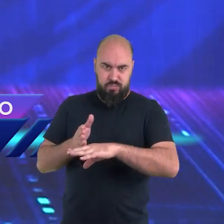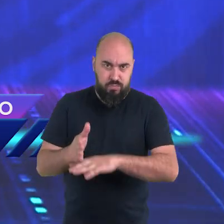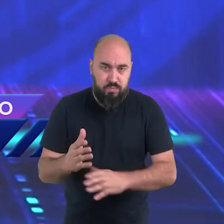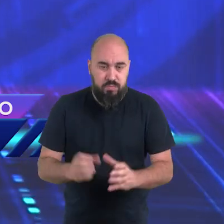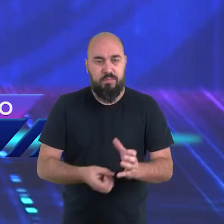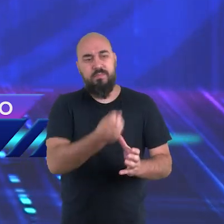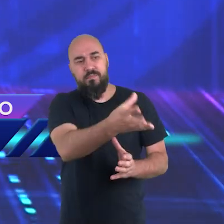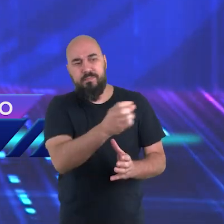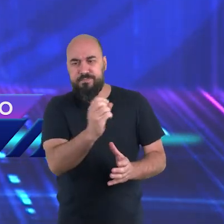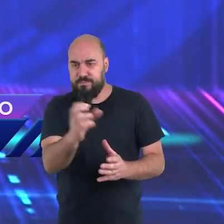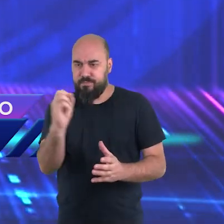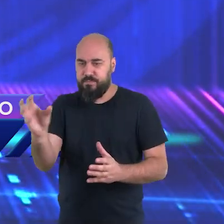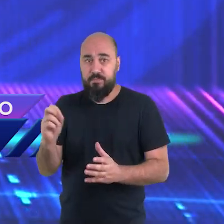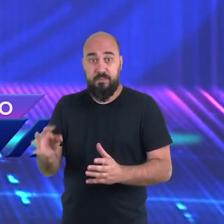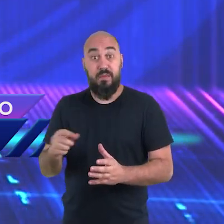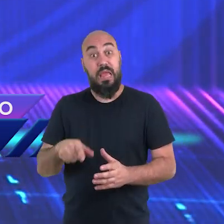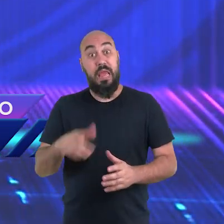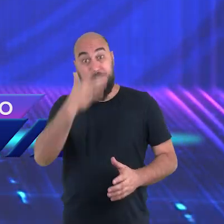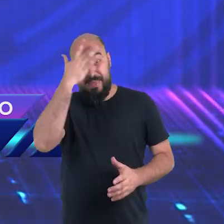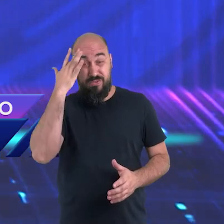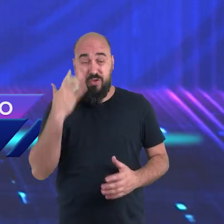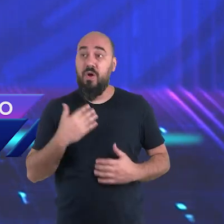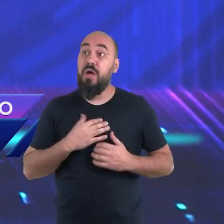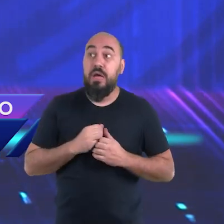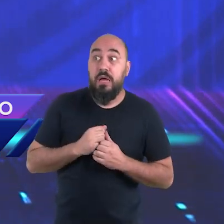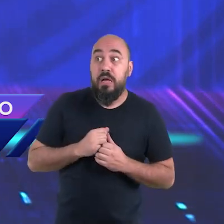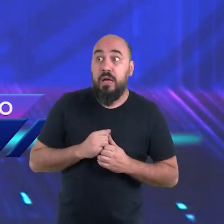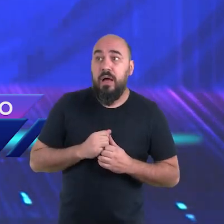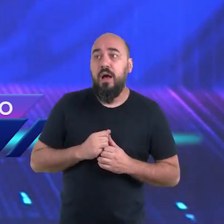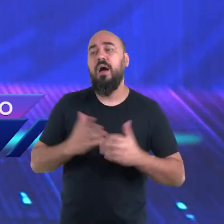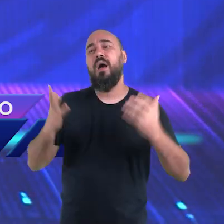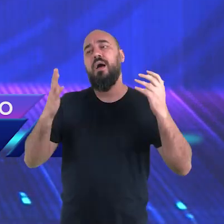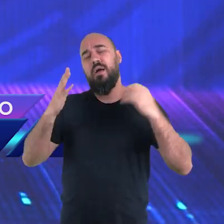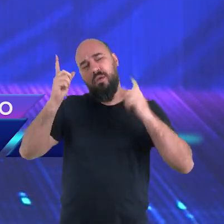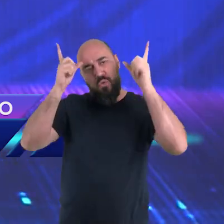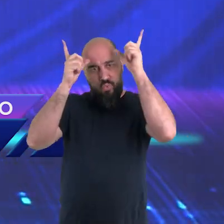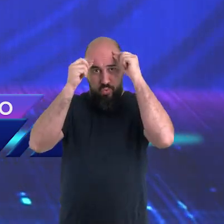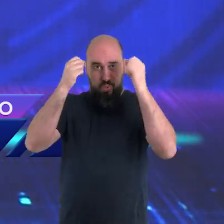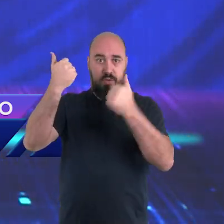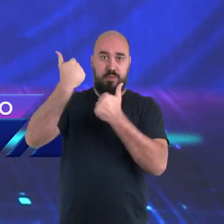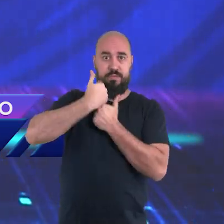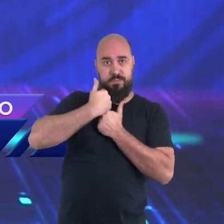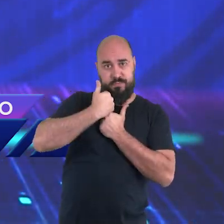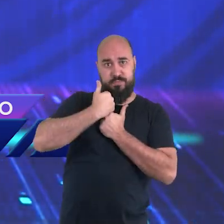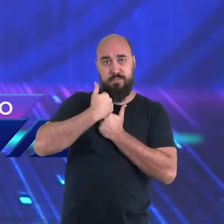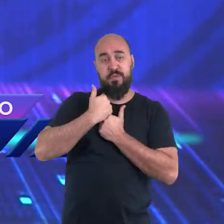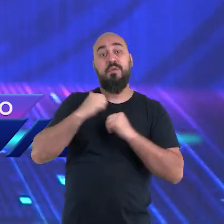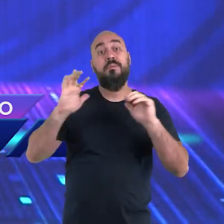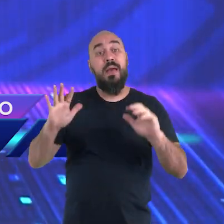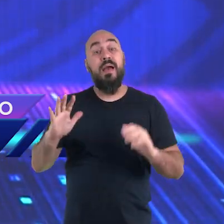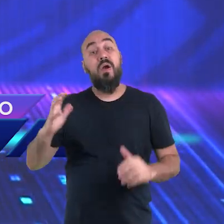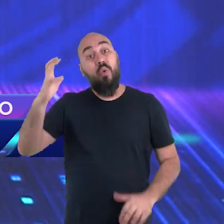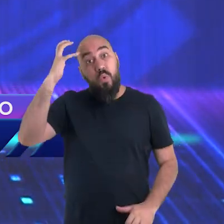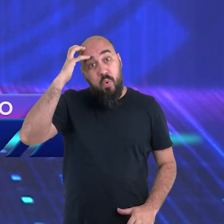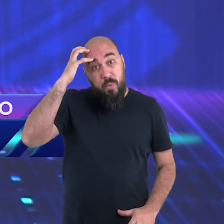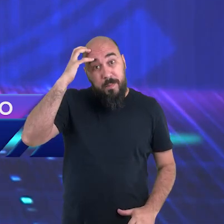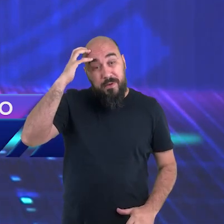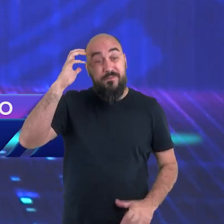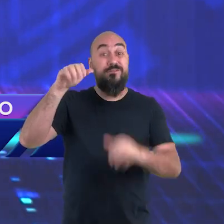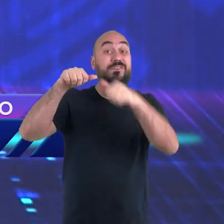ir embora com a certeza de que estava perdoado, porque o cordeiro morreu no seu lugar. Só que a culpa da morte estava no